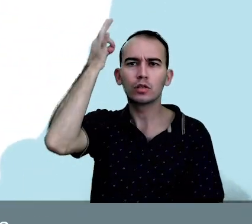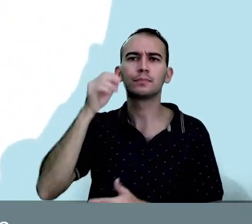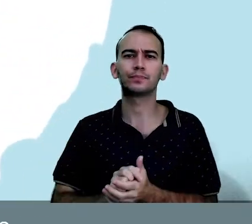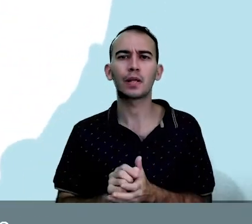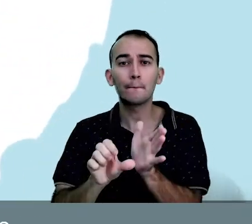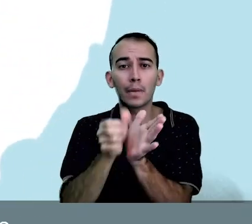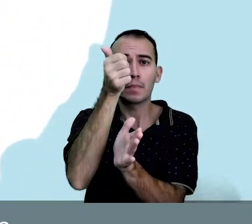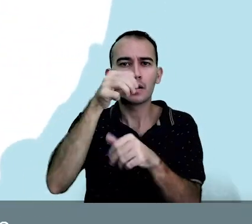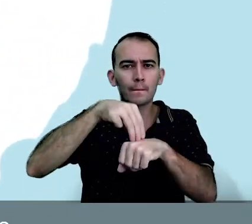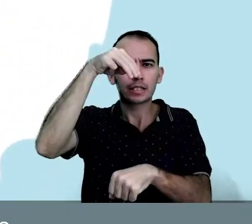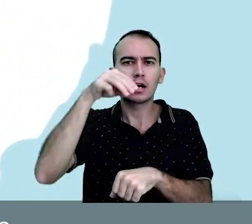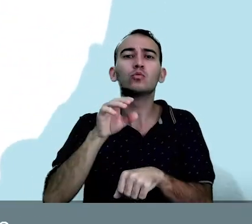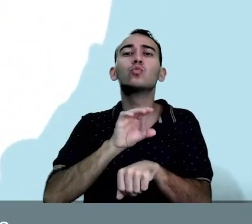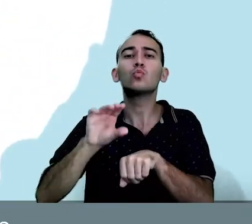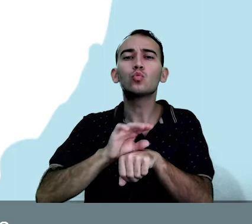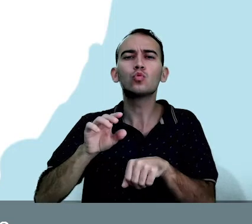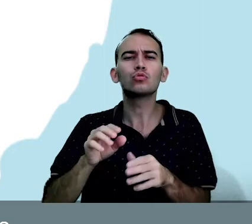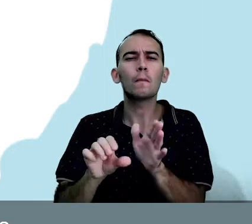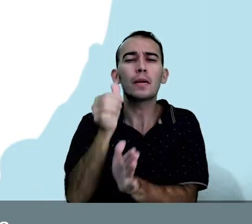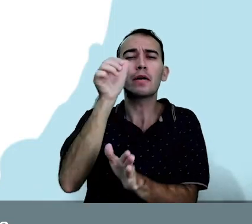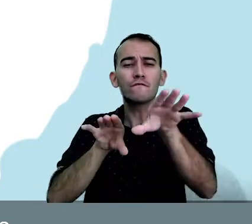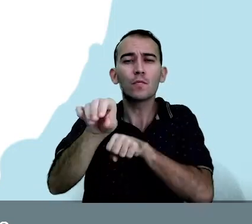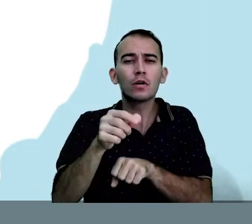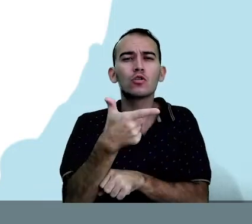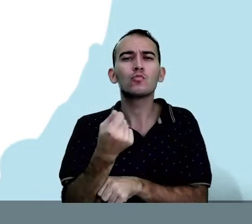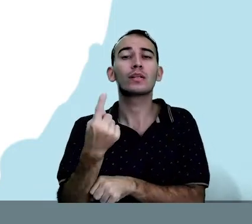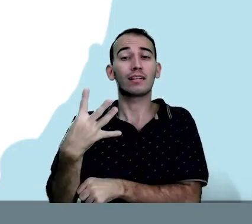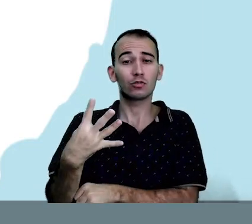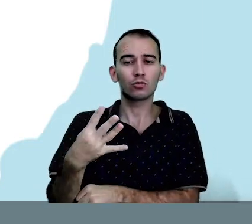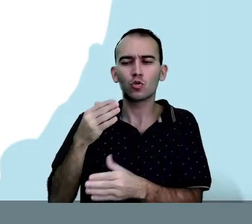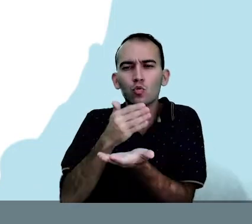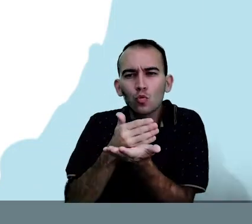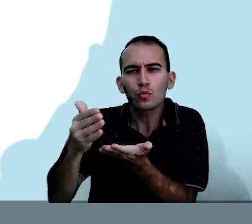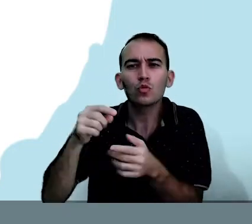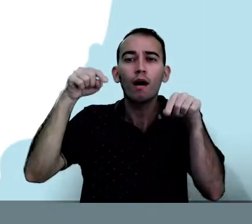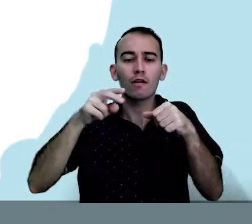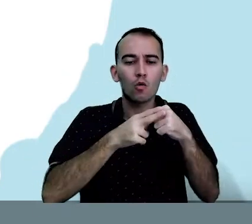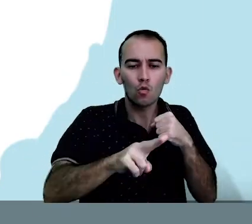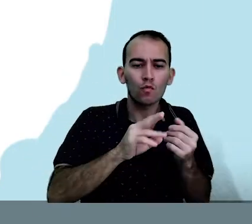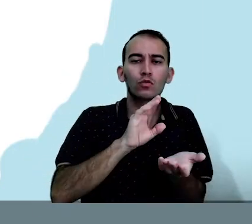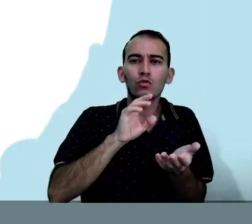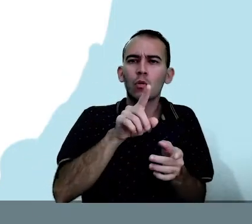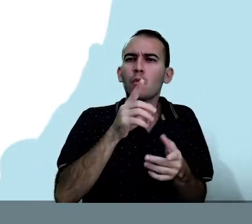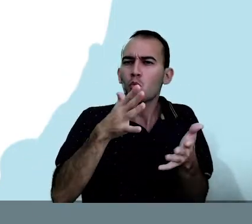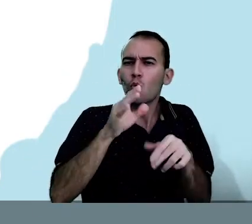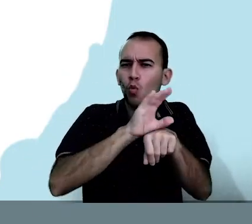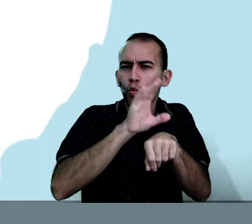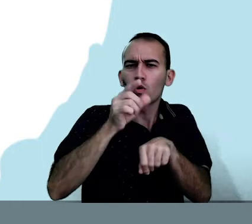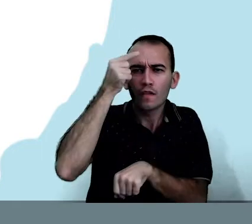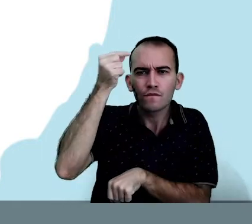2014, ano em que a graduação em Comunicação Social da UFES comemorava quase 4 décadas. Até meados